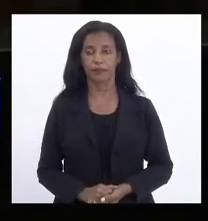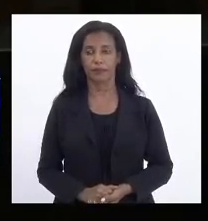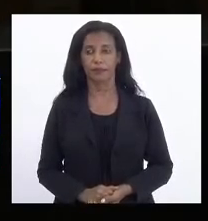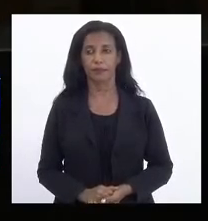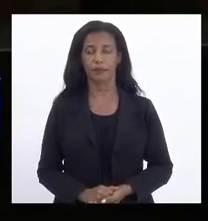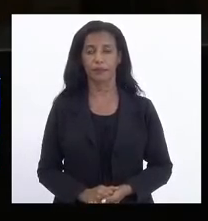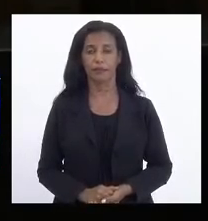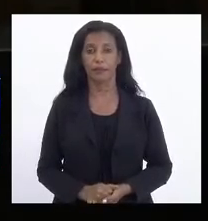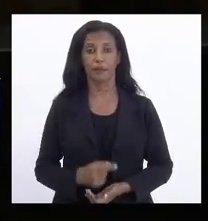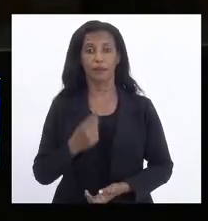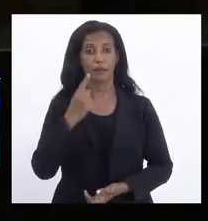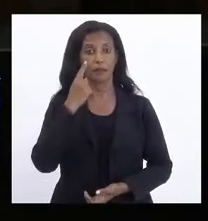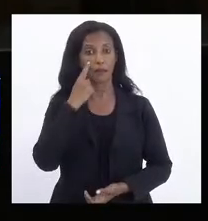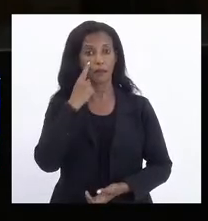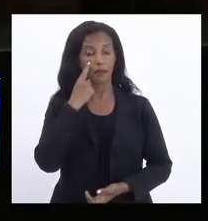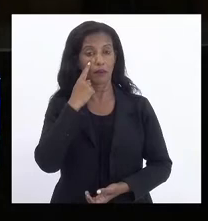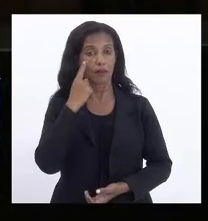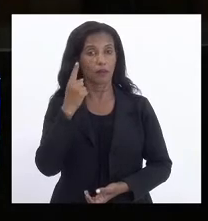ouvir,